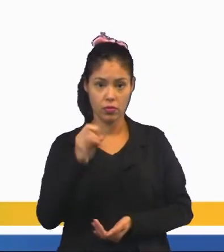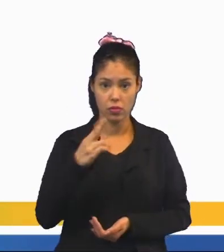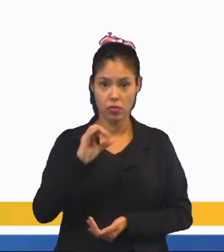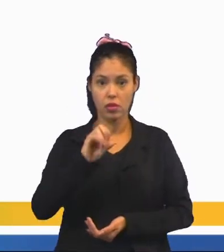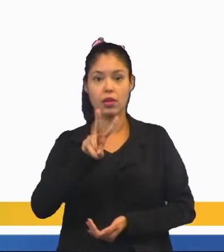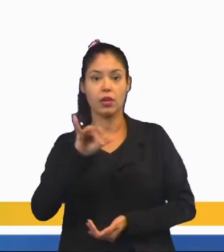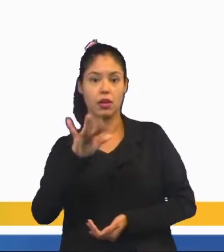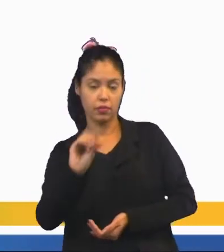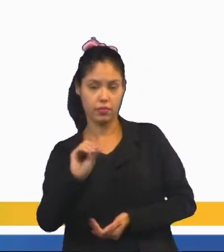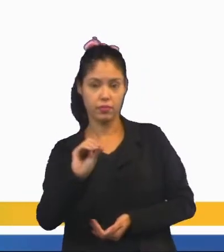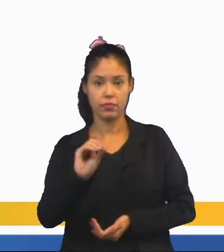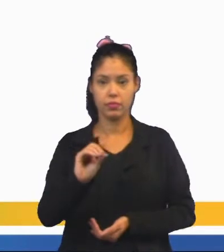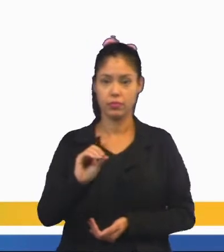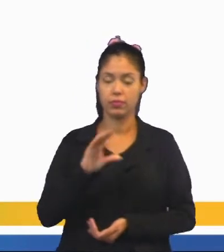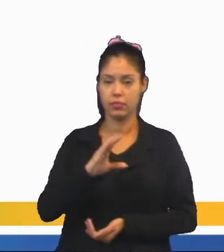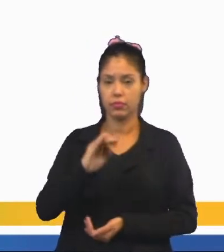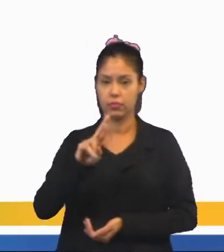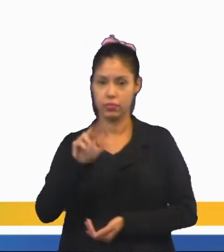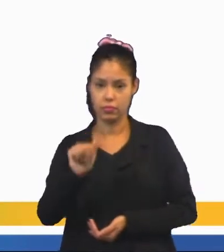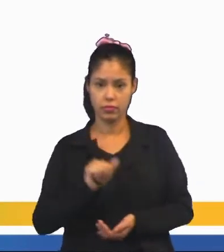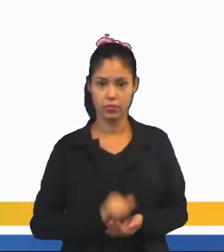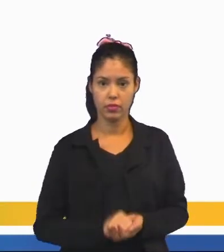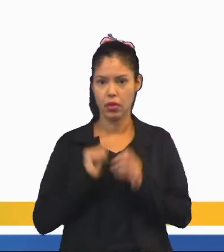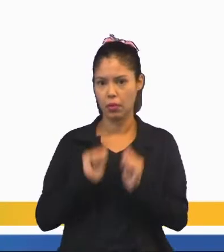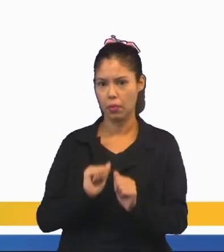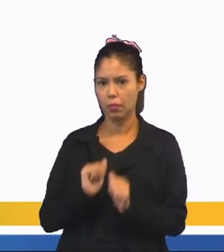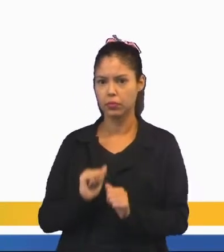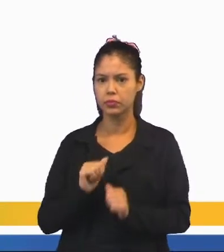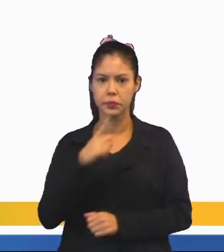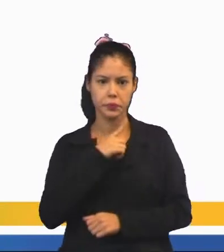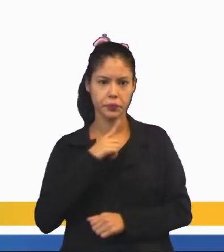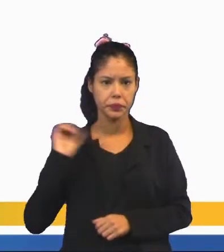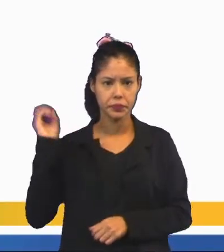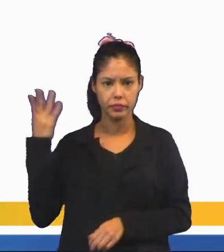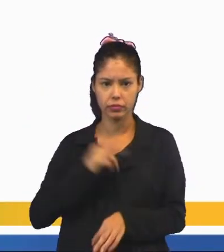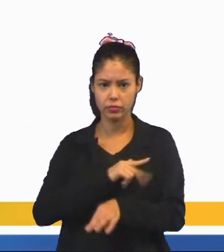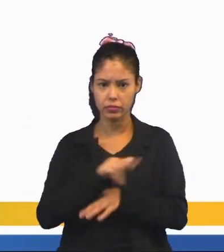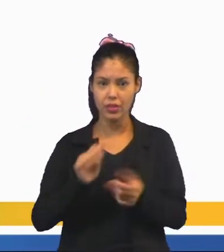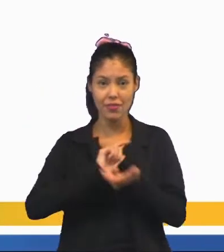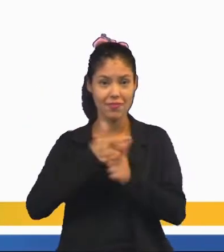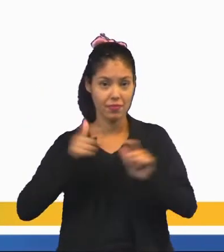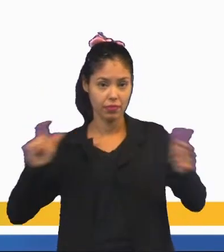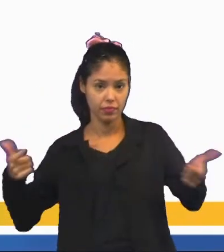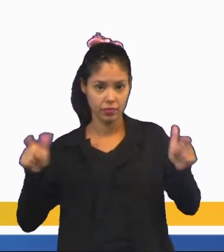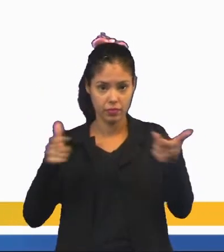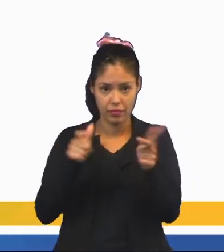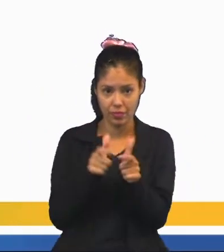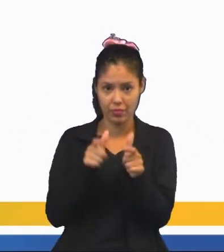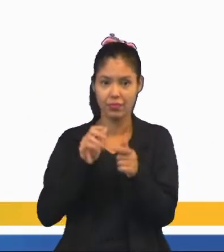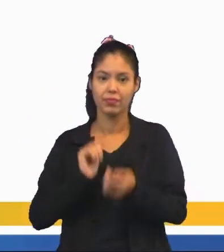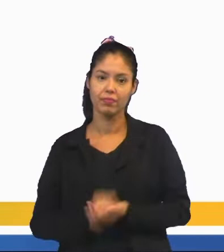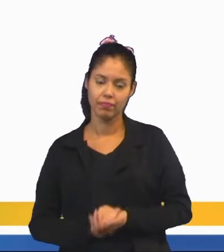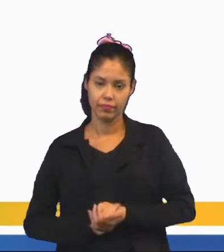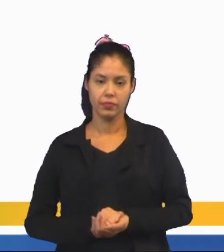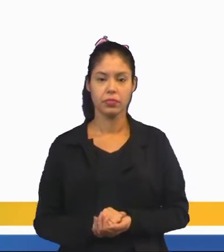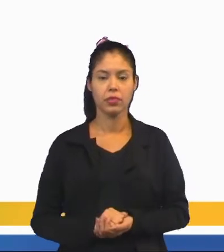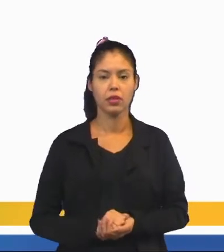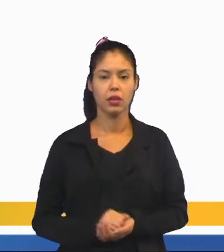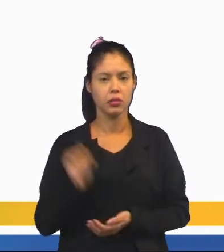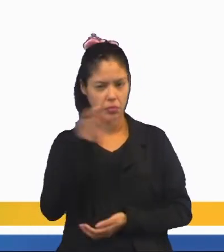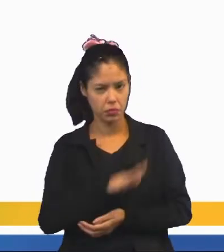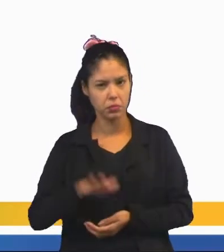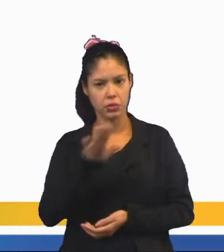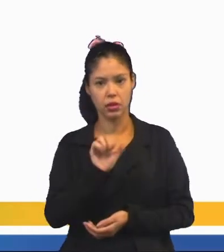figueira ou cavalo de crista. Podem adquirir diversas formas e tamanhos